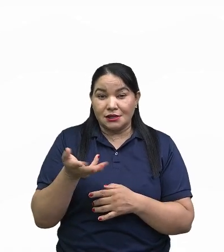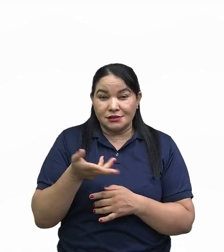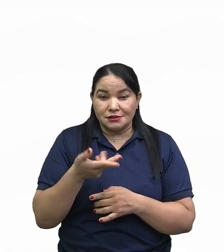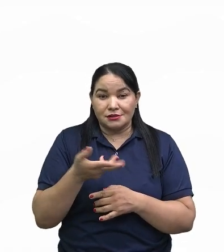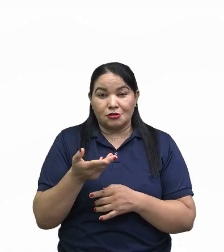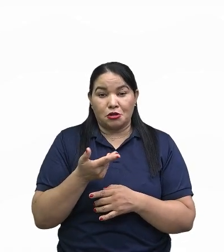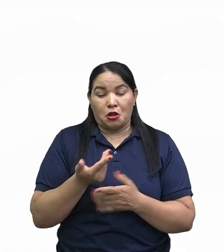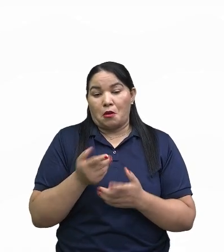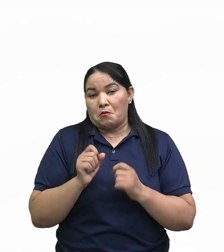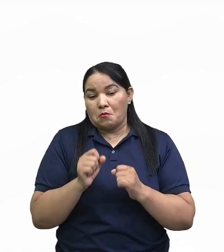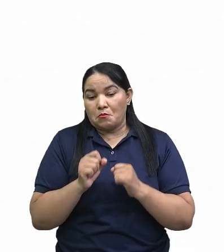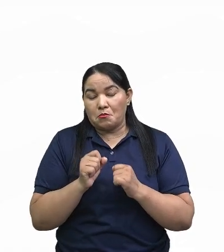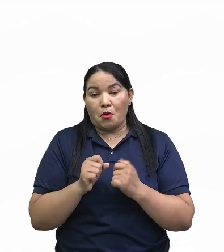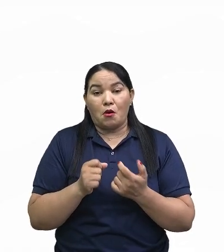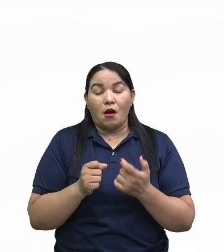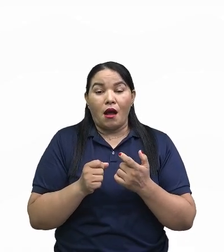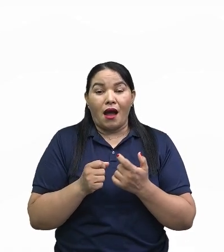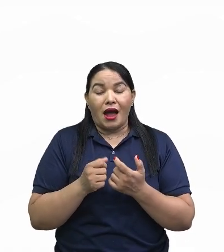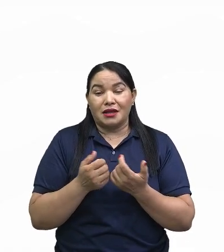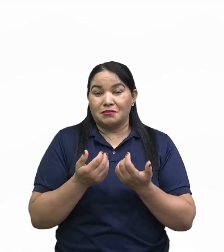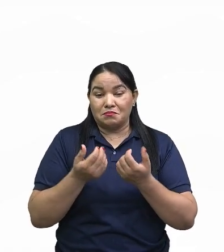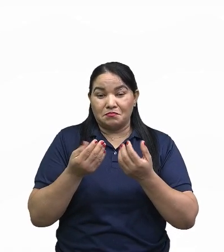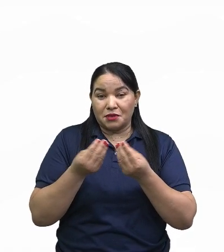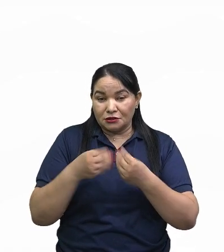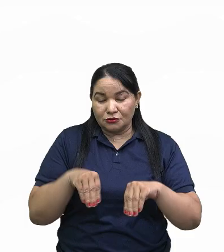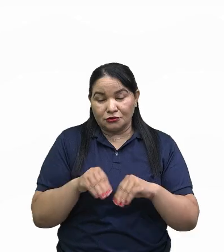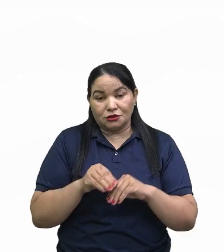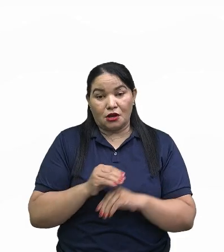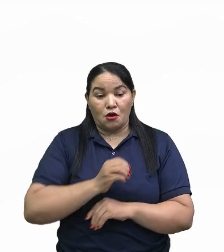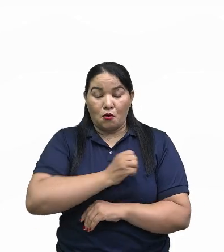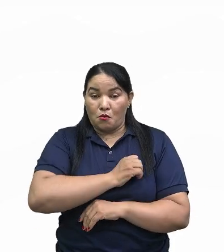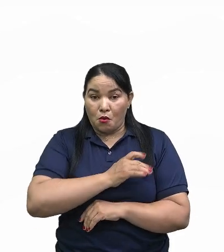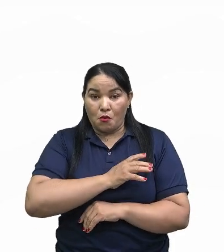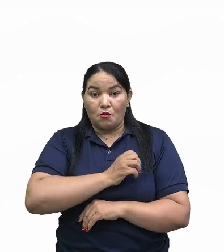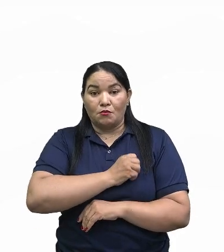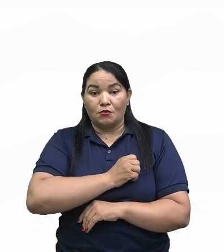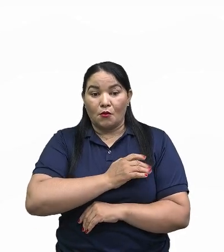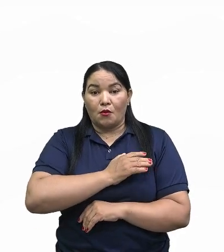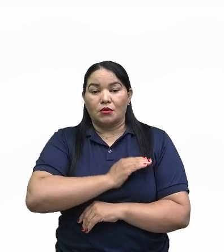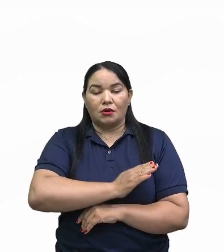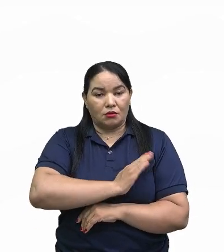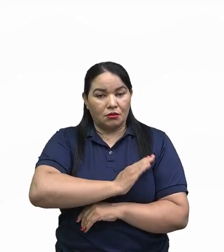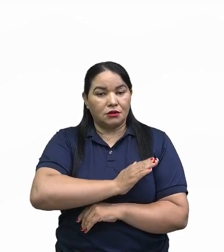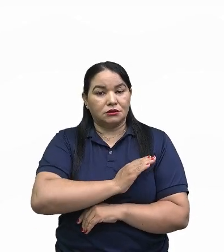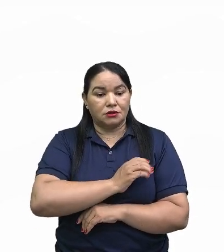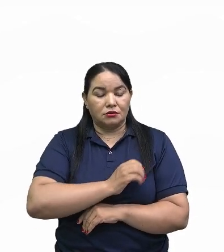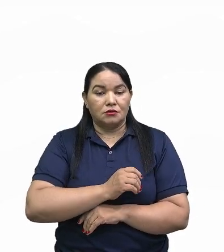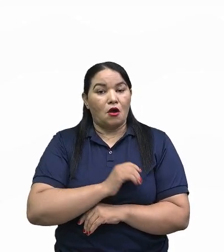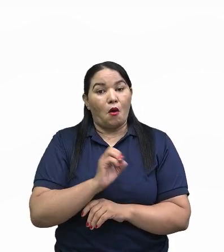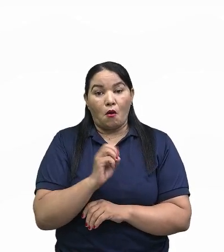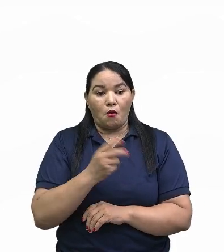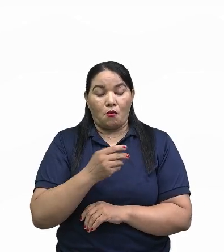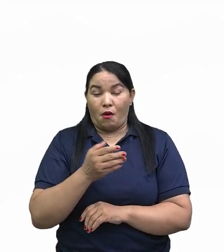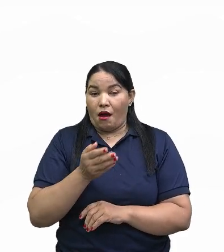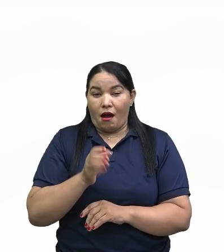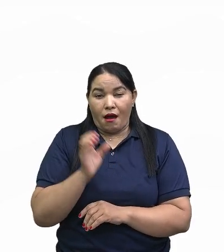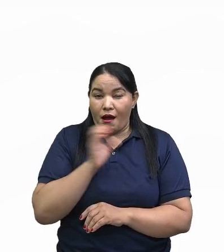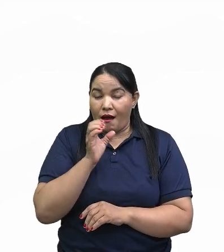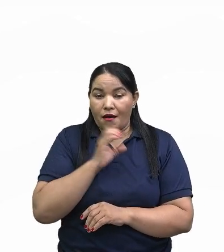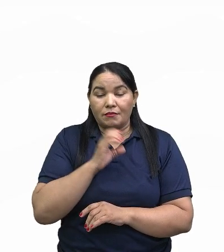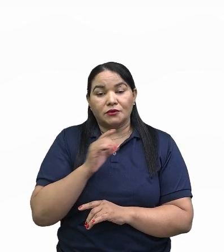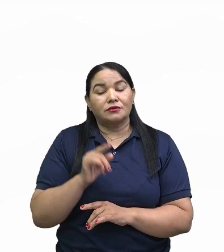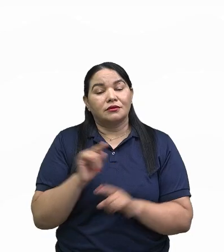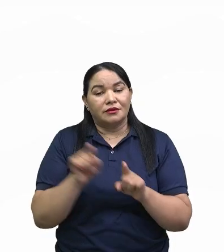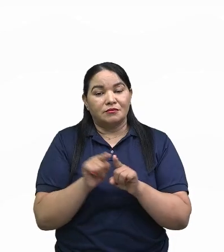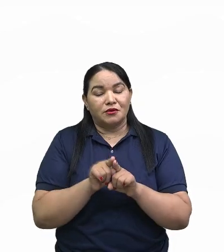metabolismo, pode prejudicar também o batimento cardíaco, pode ficar mais acelerado, né? Entre outros fatores